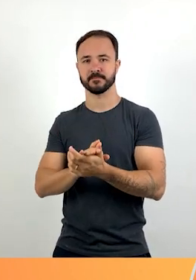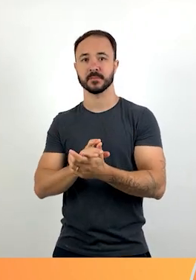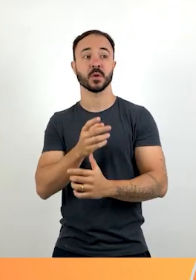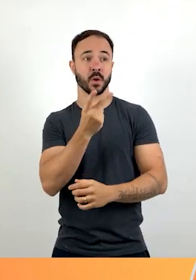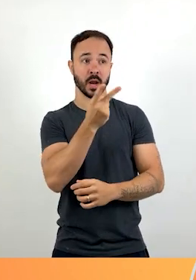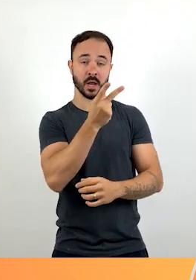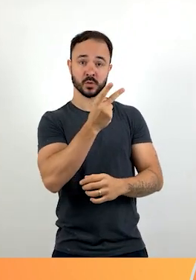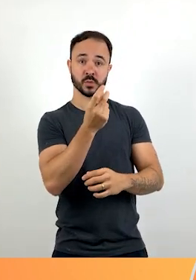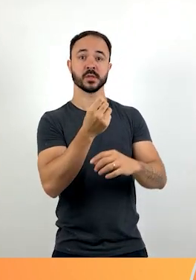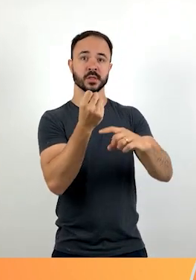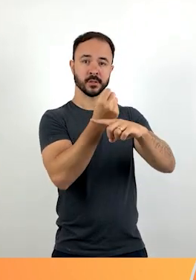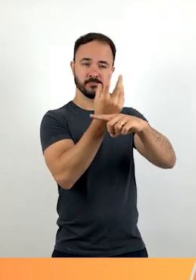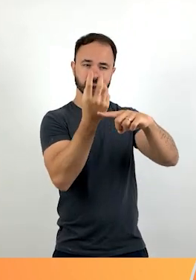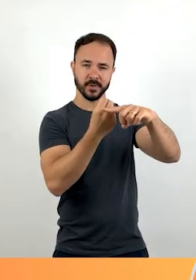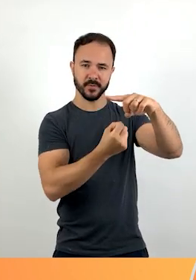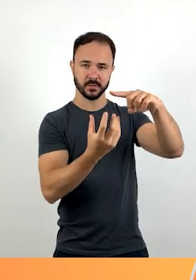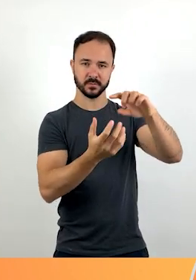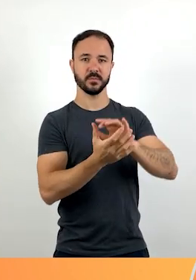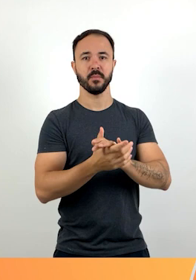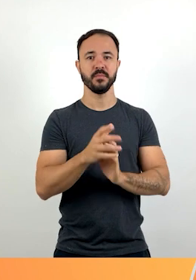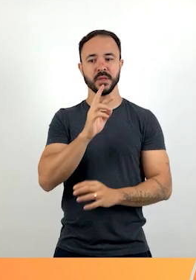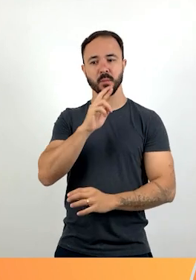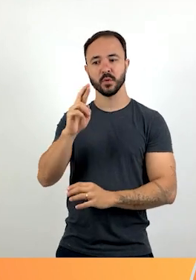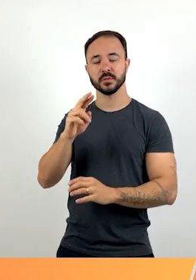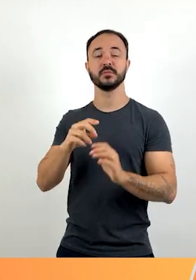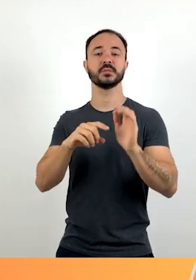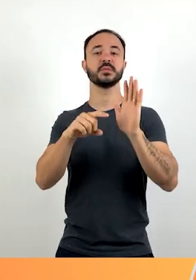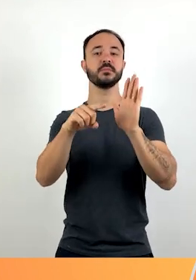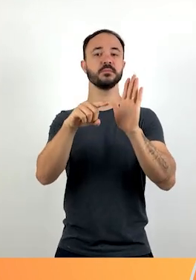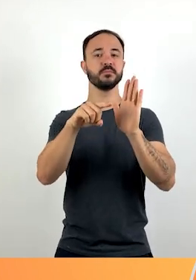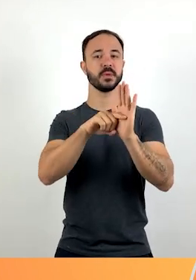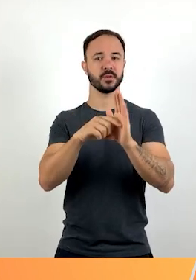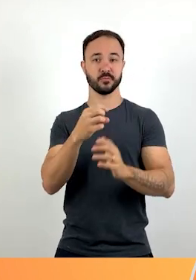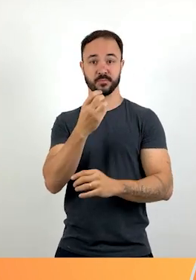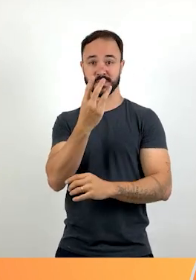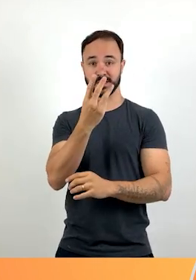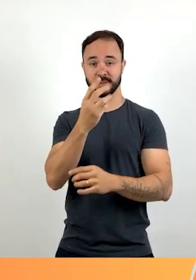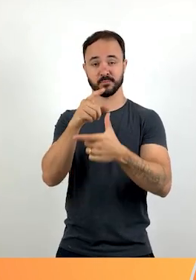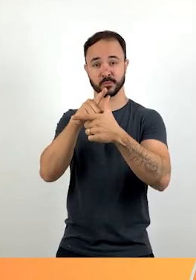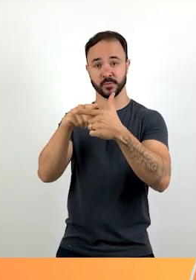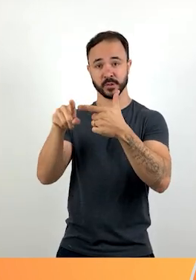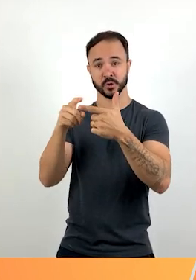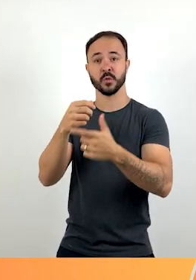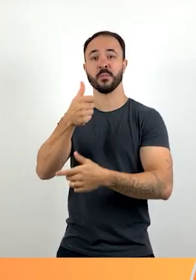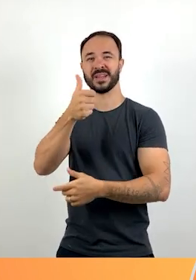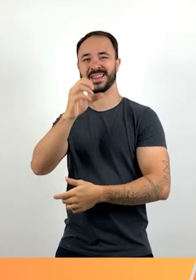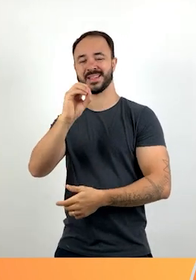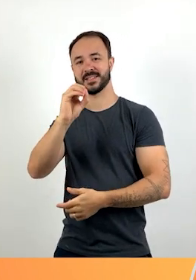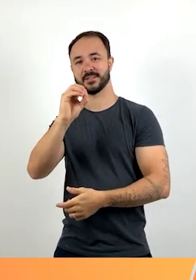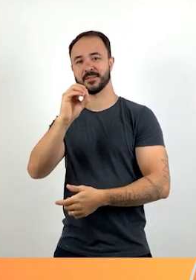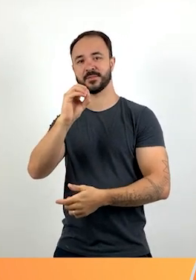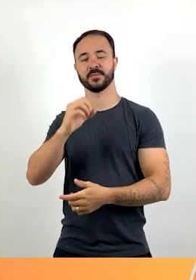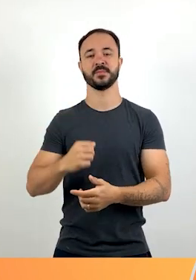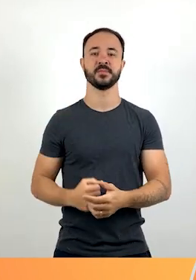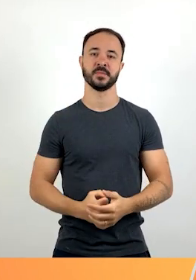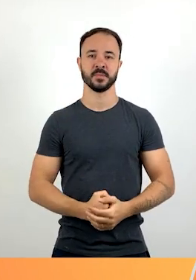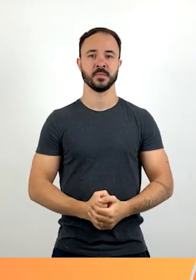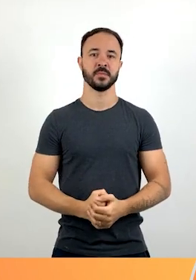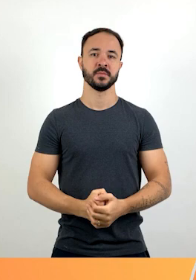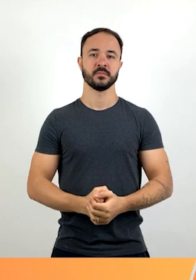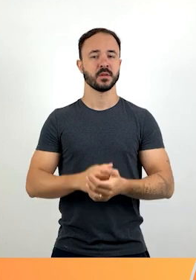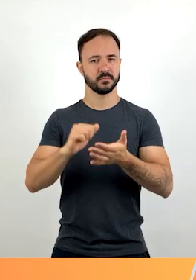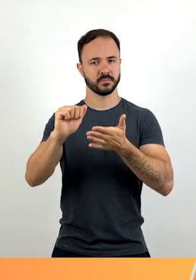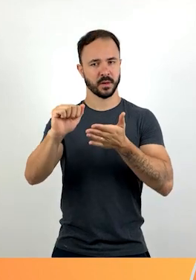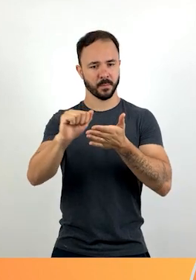elas resultaram em menos 3 dividido para 10. Vou aqui apagar essas